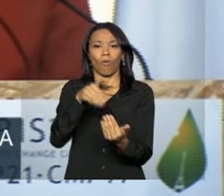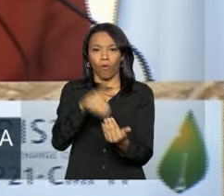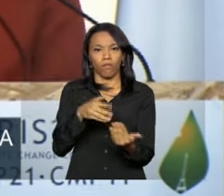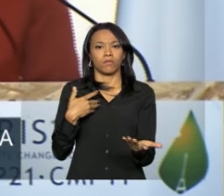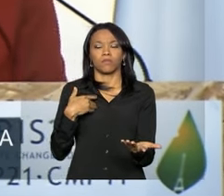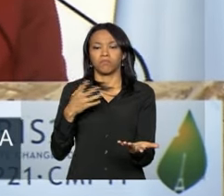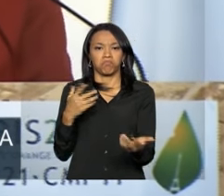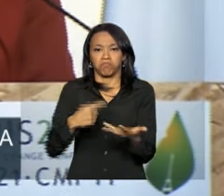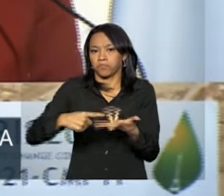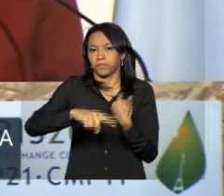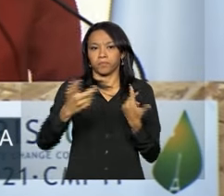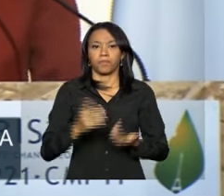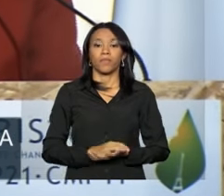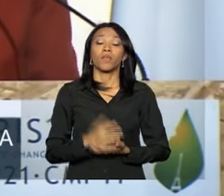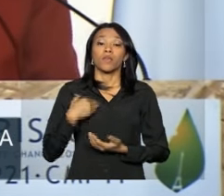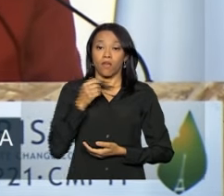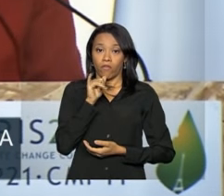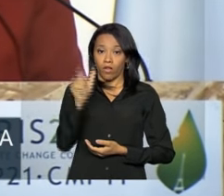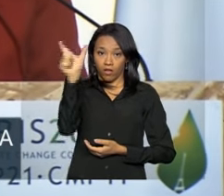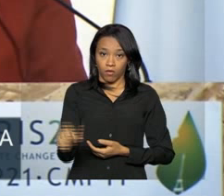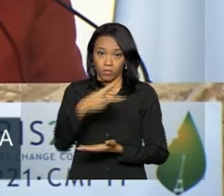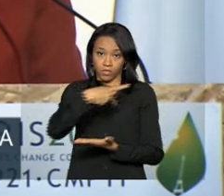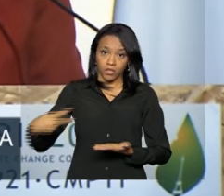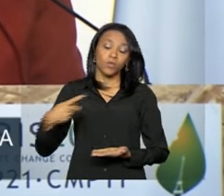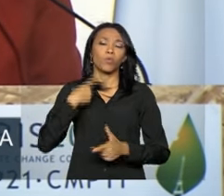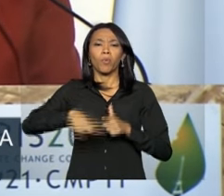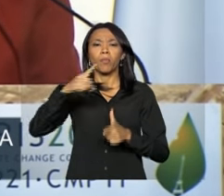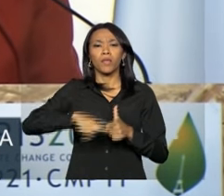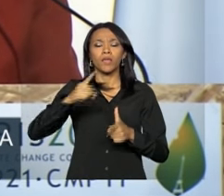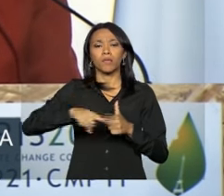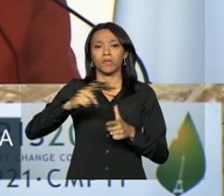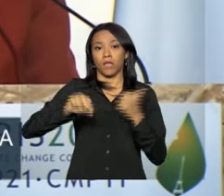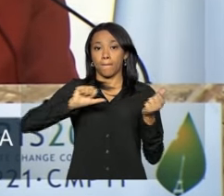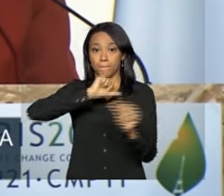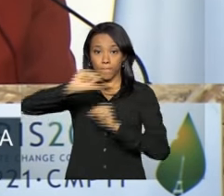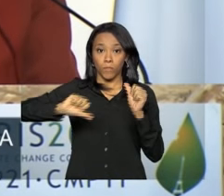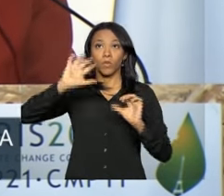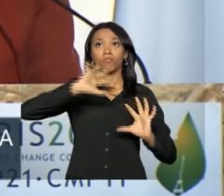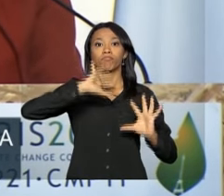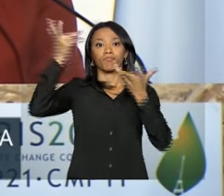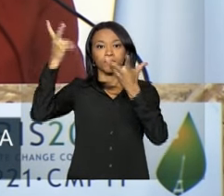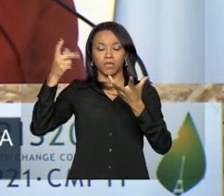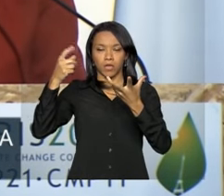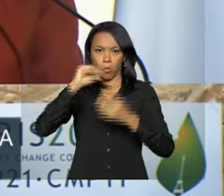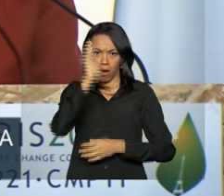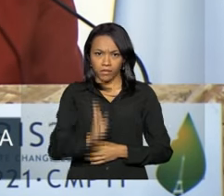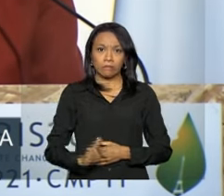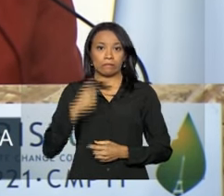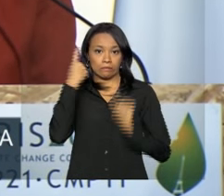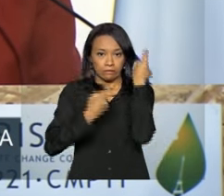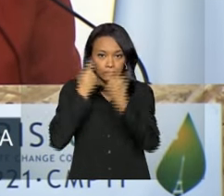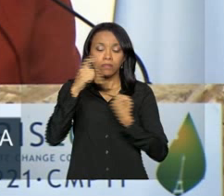motivação. Senhor presidente, o problema da mudança do clima não é alheio aos brasileiros. Temos enfrentado secas